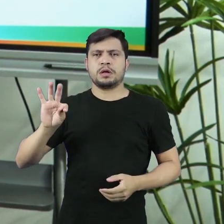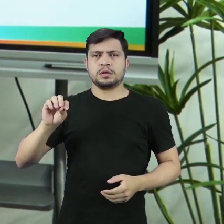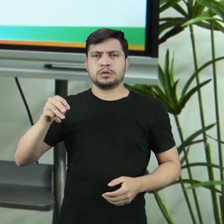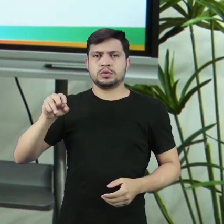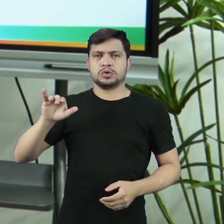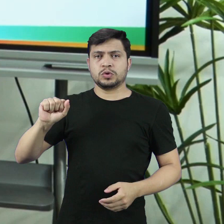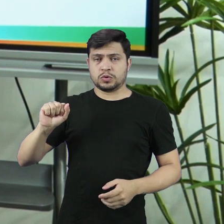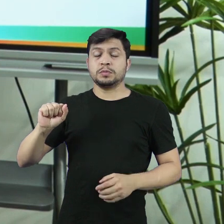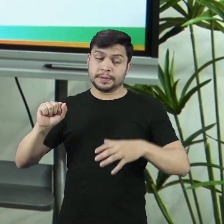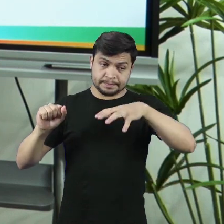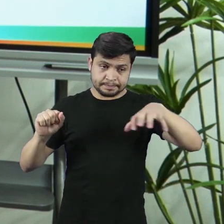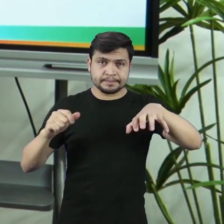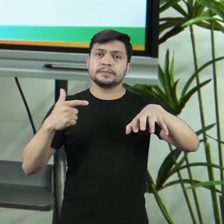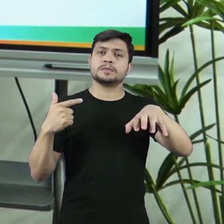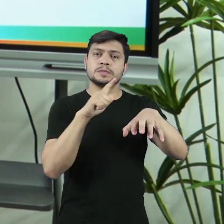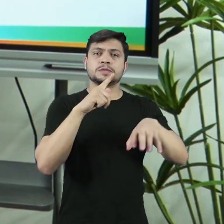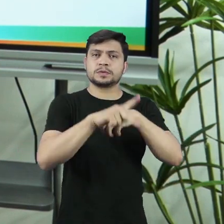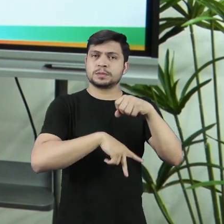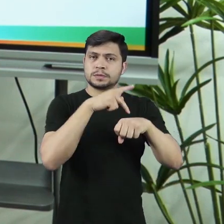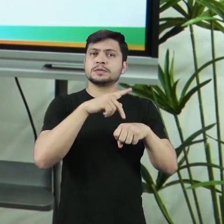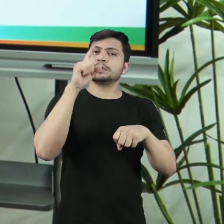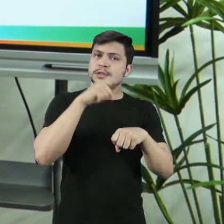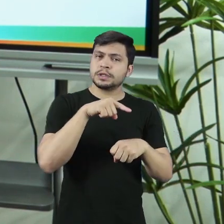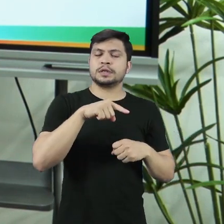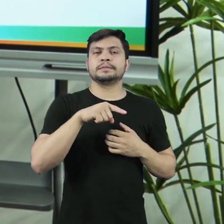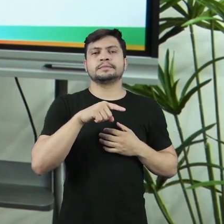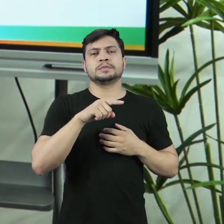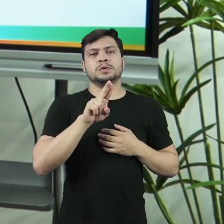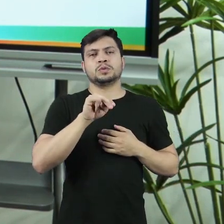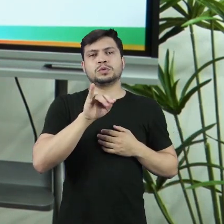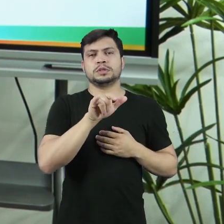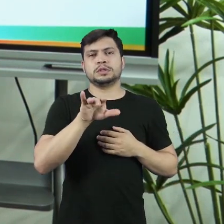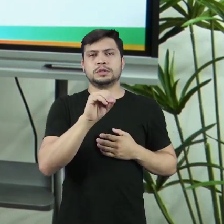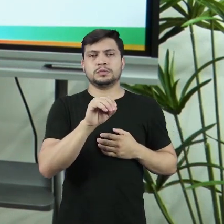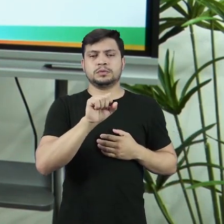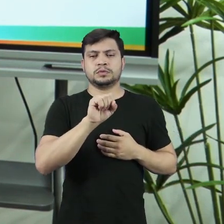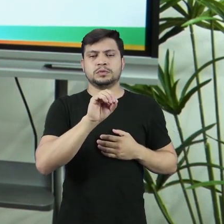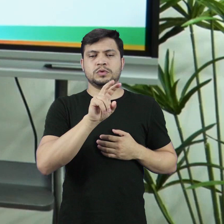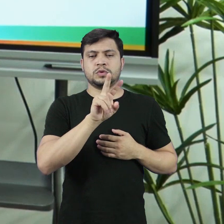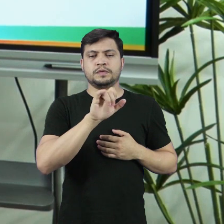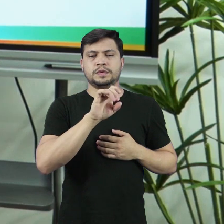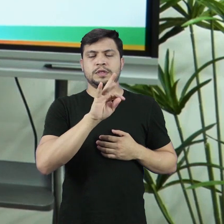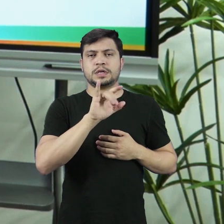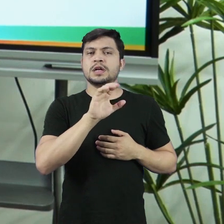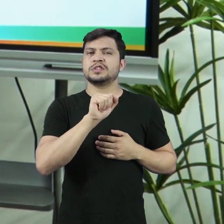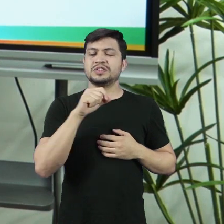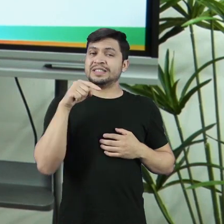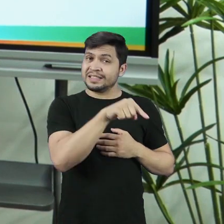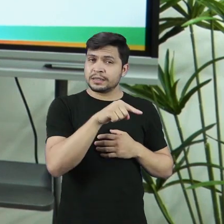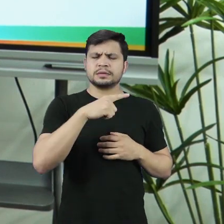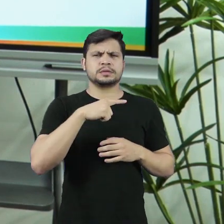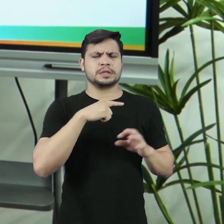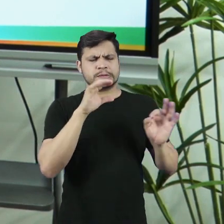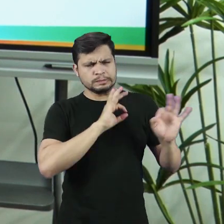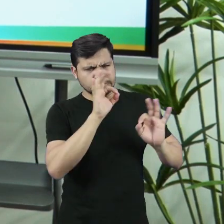a União Soviética, que neste momento, ao fim da Segunda Guerra, não possui a bomba atômica, mas que nós já podemos pensar que essa Guerra Fria